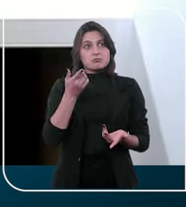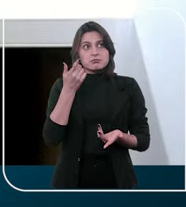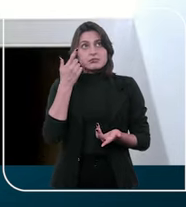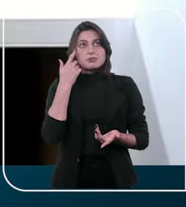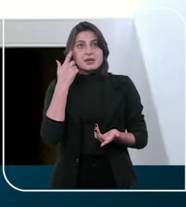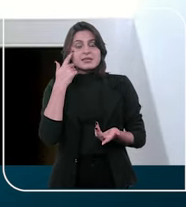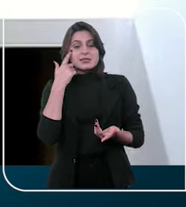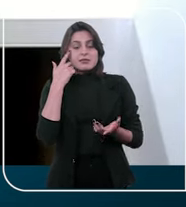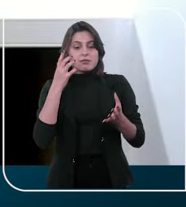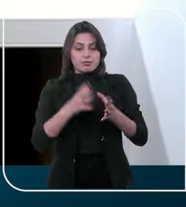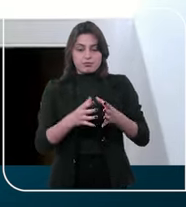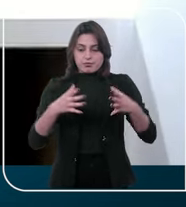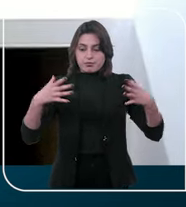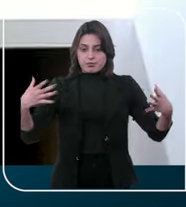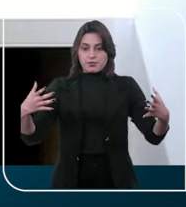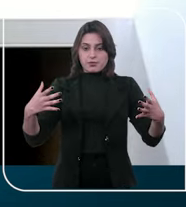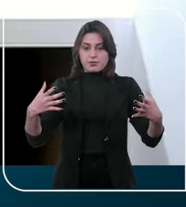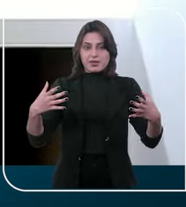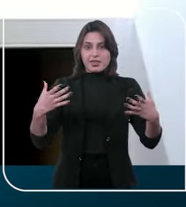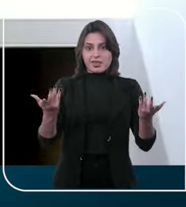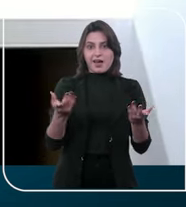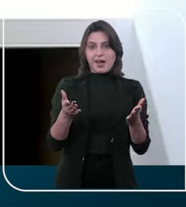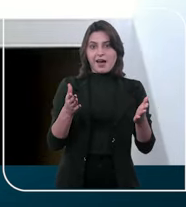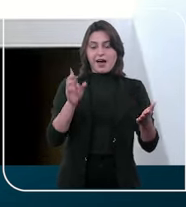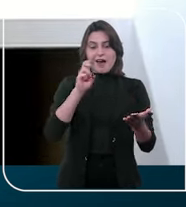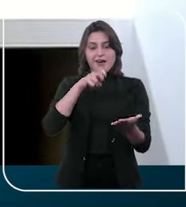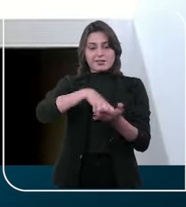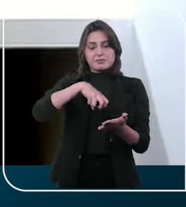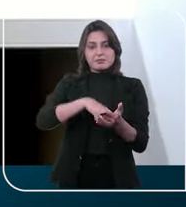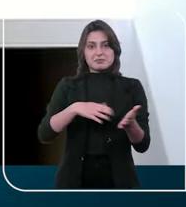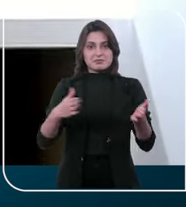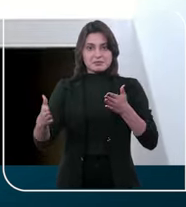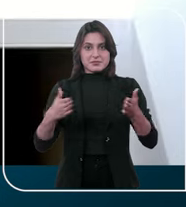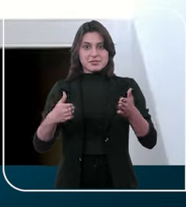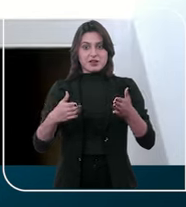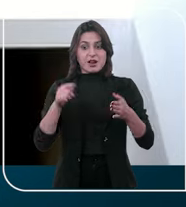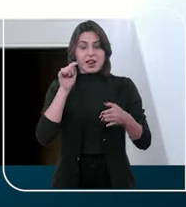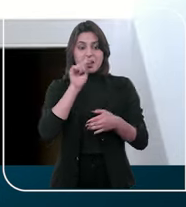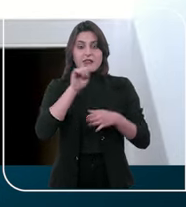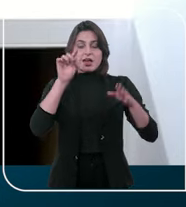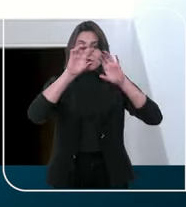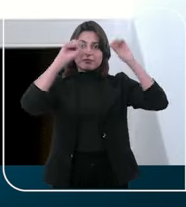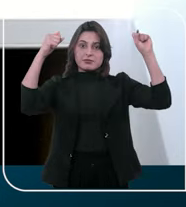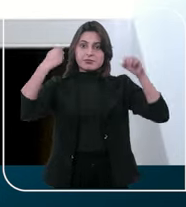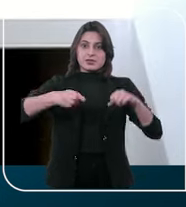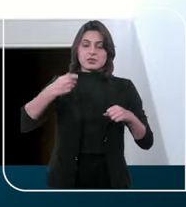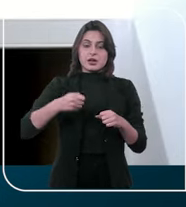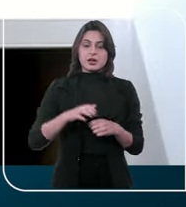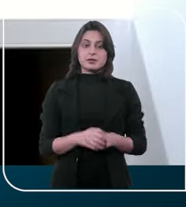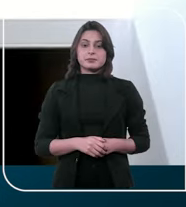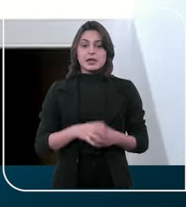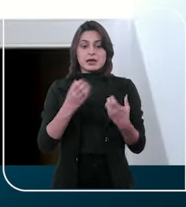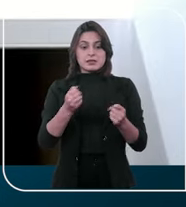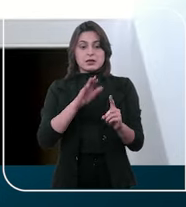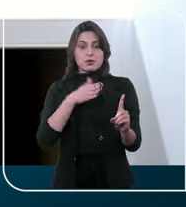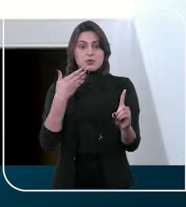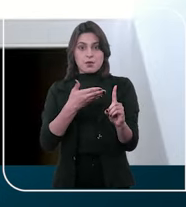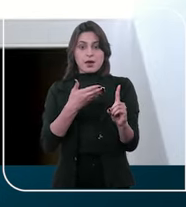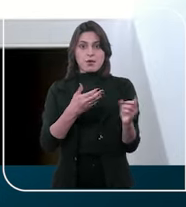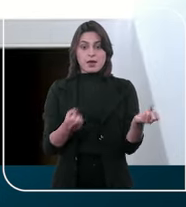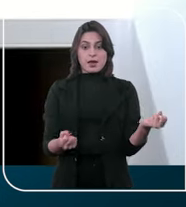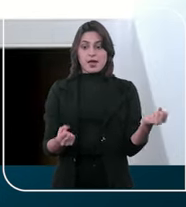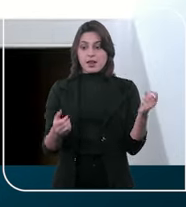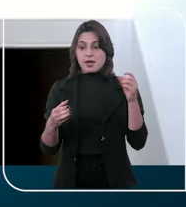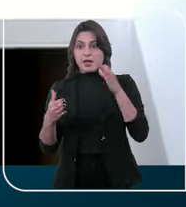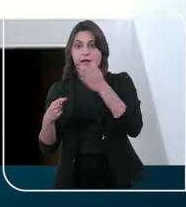casos de condenação no Tribunal do Júri, admitindo-se que o réu que entrou solto durante todo o julgamento, ele saia preso após uma condenação que